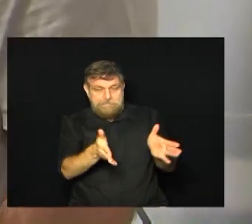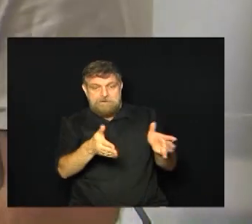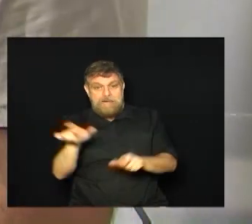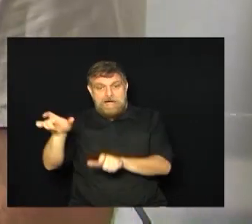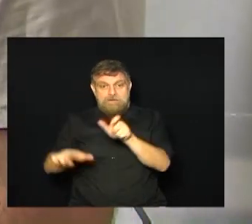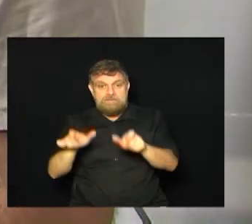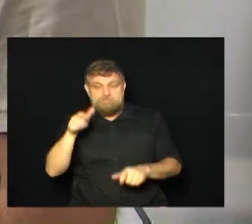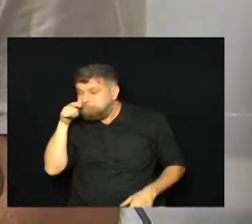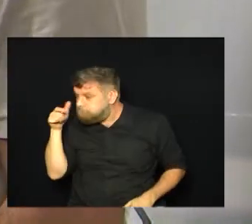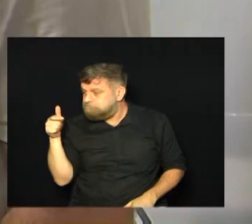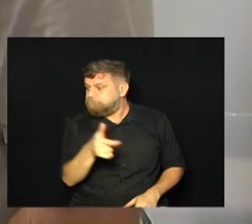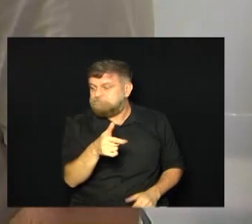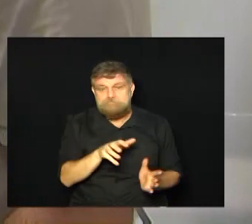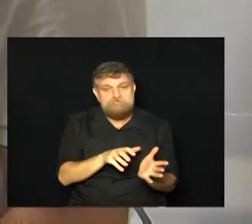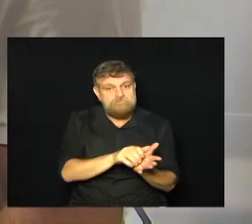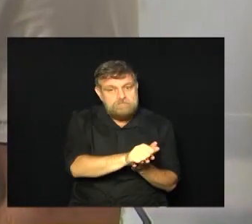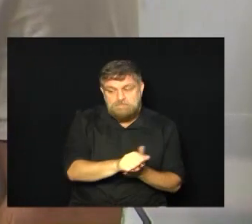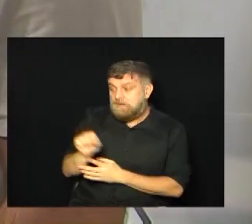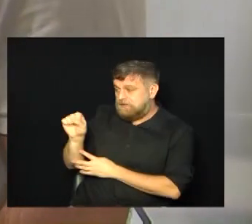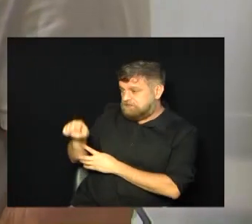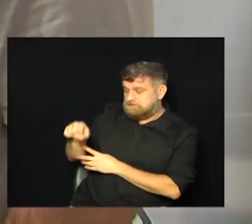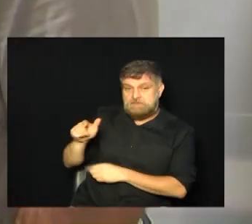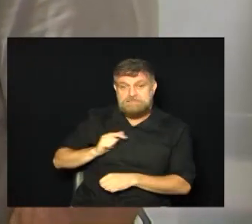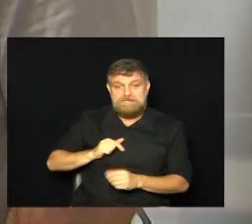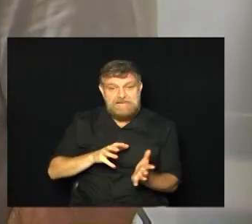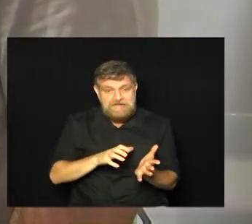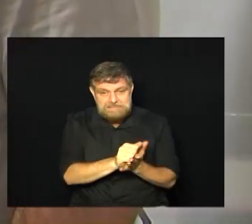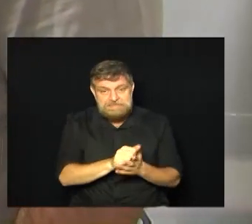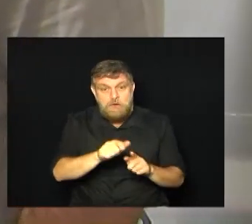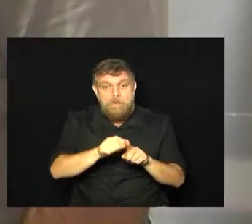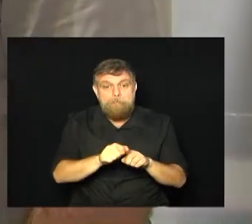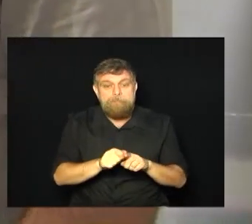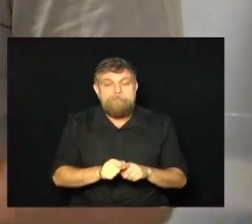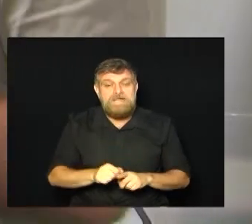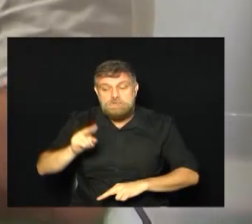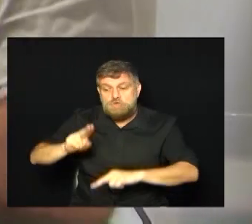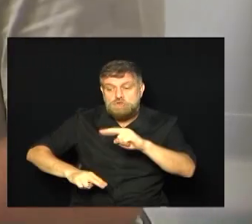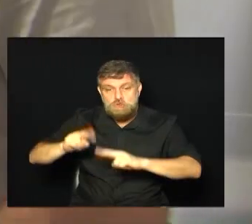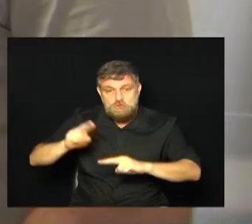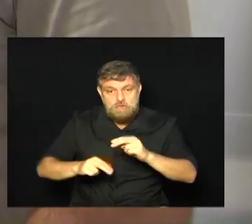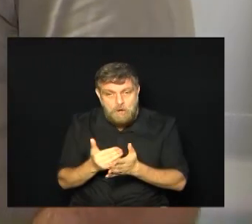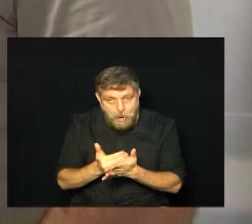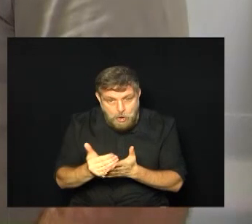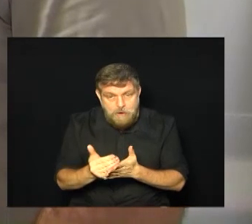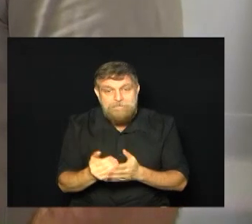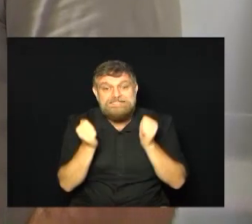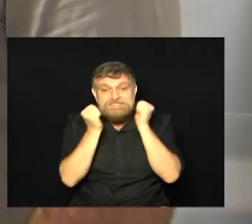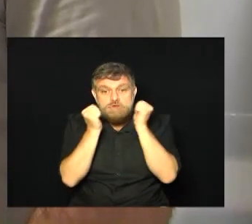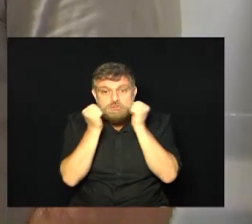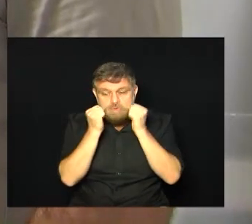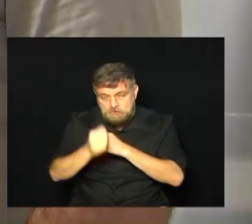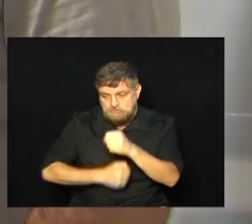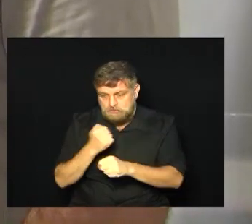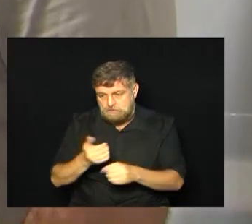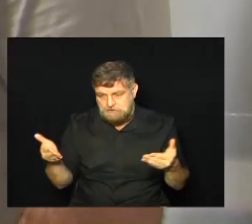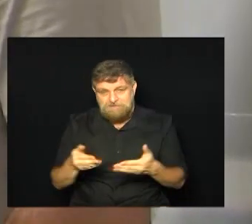pessoas que demonstrarem interesse? Sim, as novas inscrições serão no mês de junho para início em julho. Desse ano? Sim. A gente abre